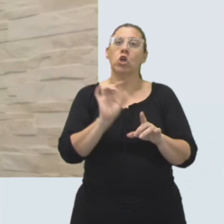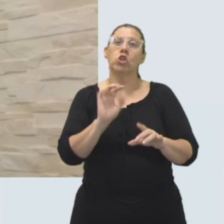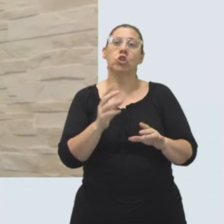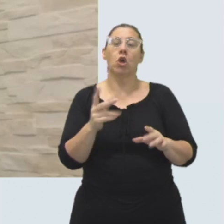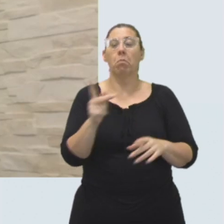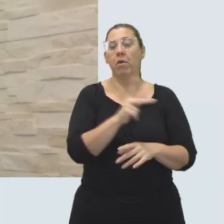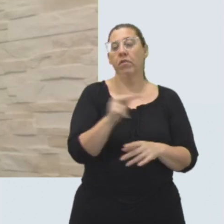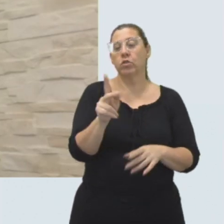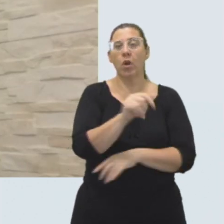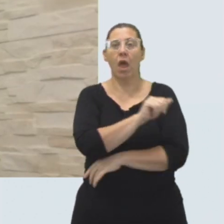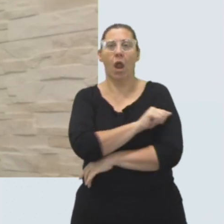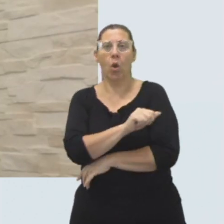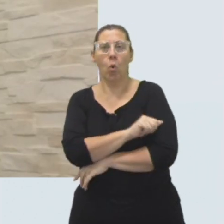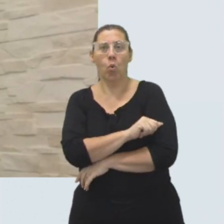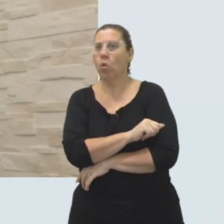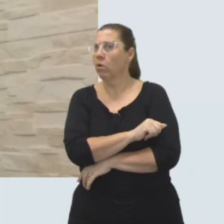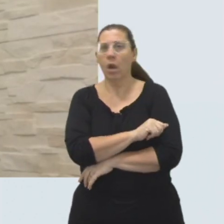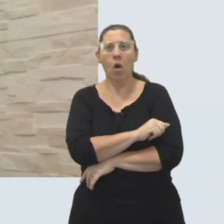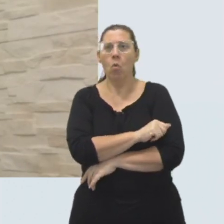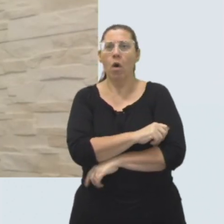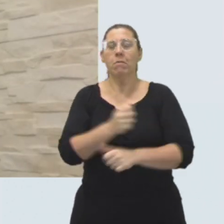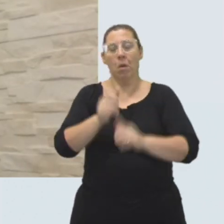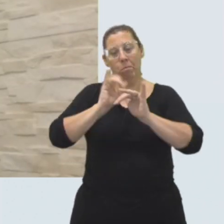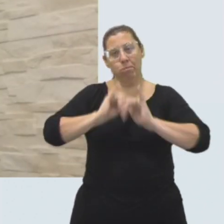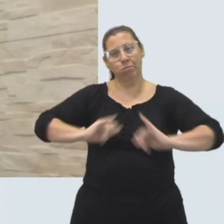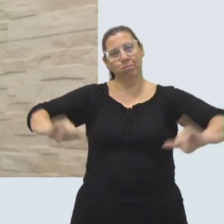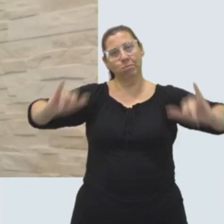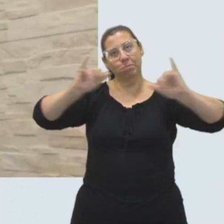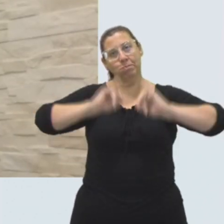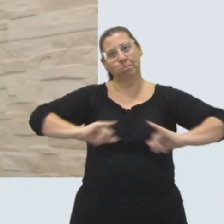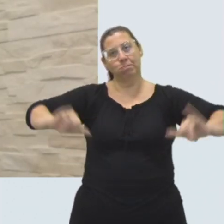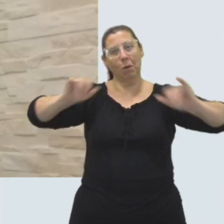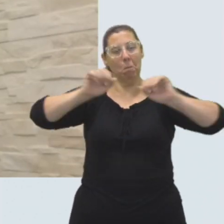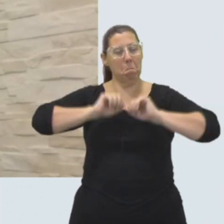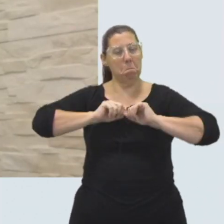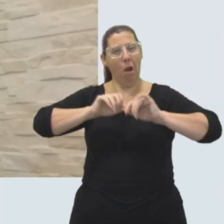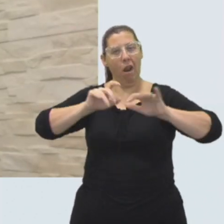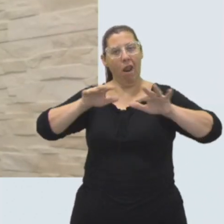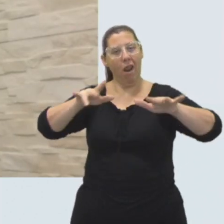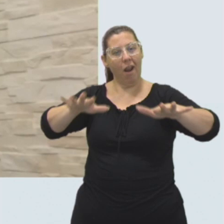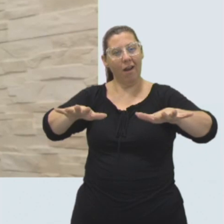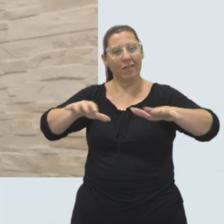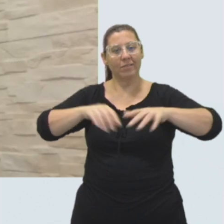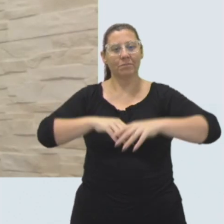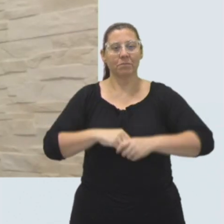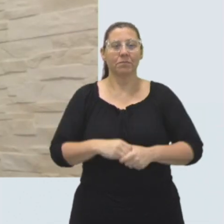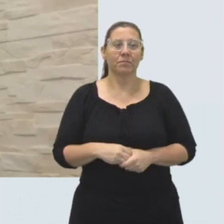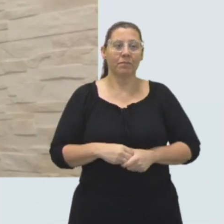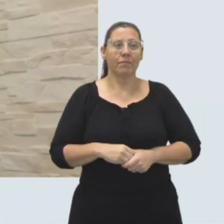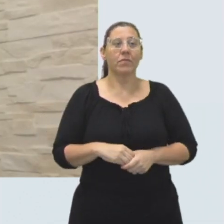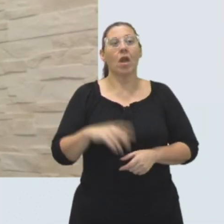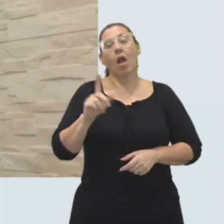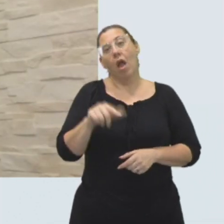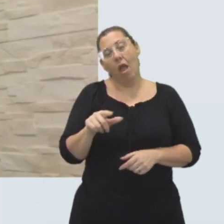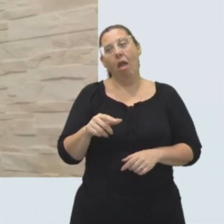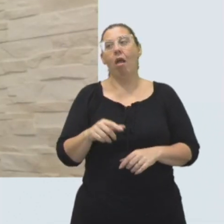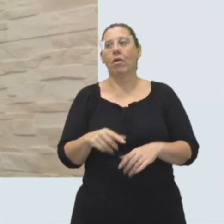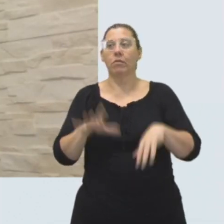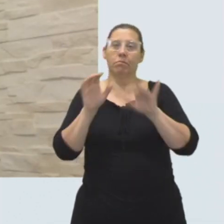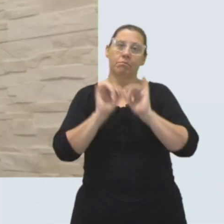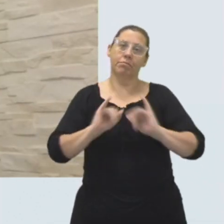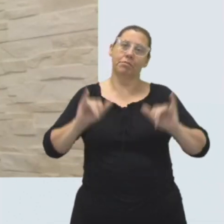professor e estudantes, porque ela está preparada para ganhar o mundo, né? Fazer com que ela